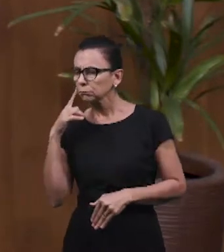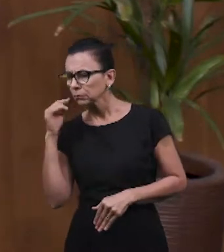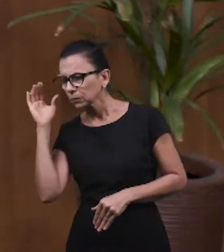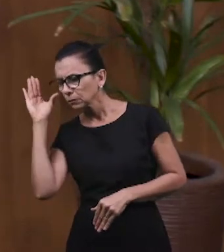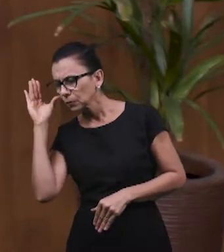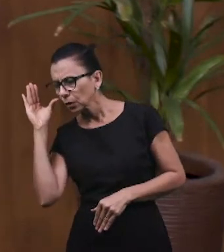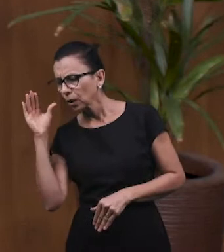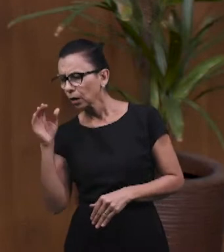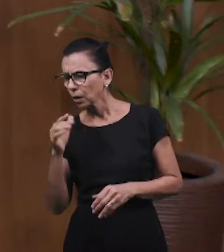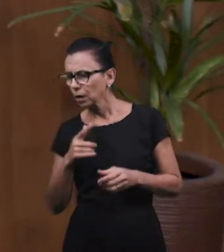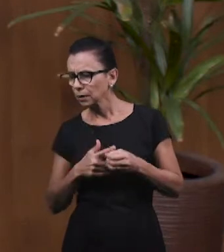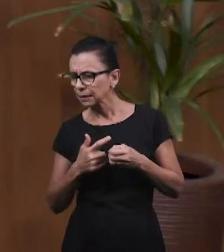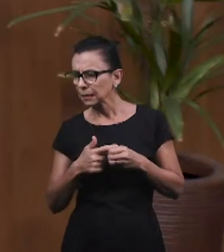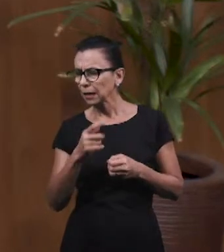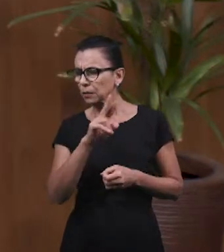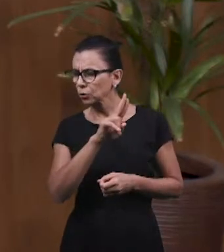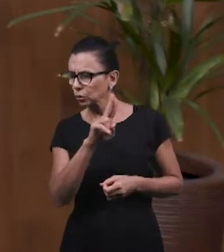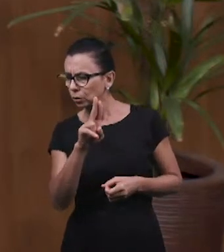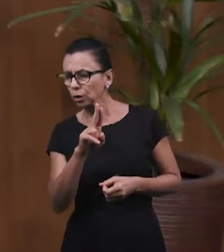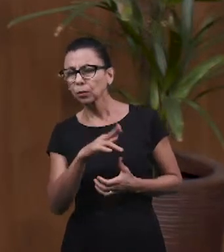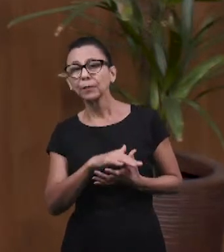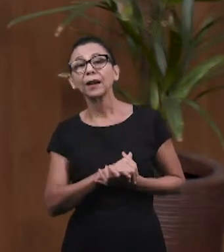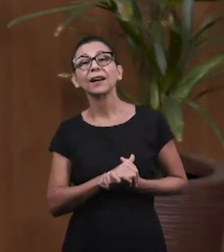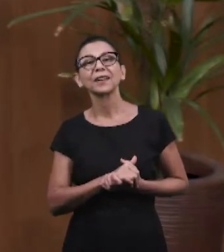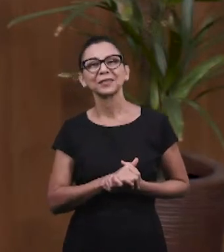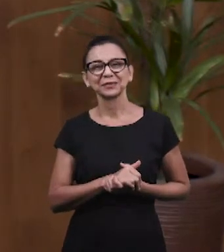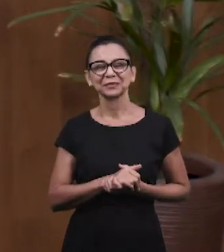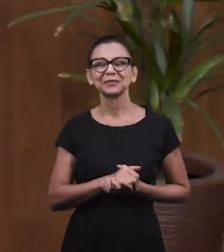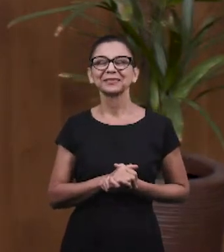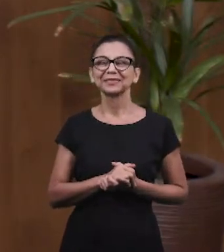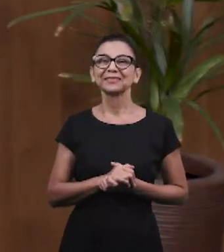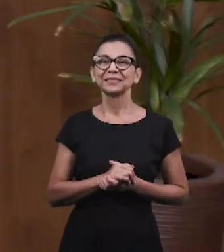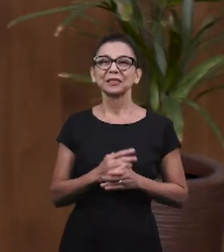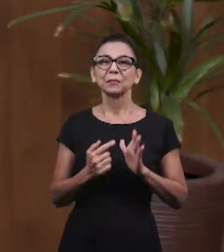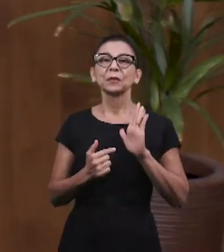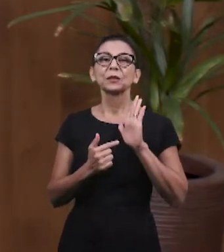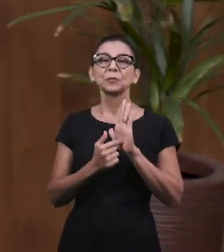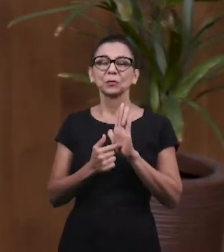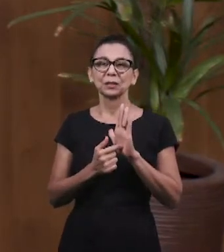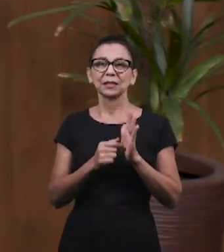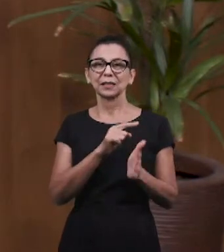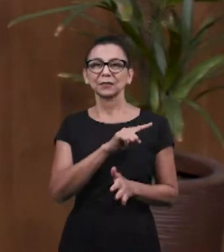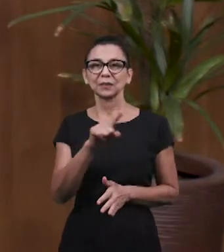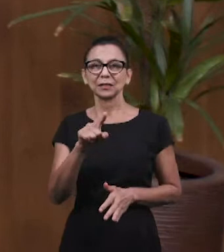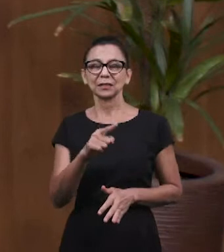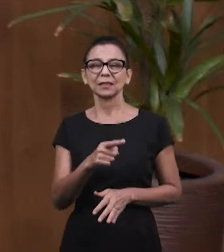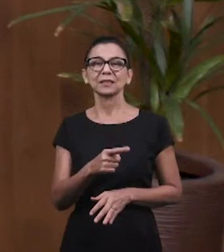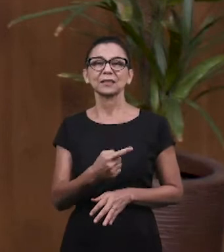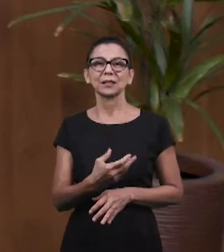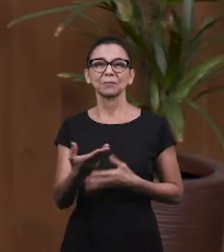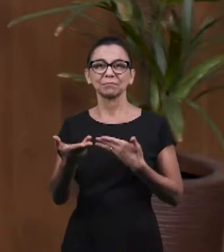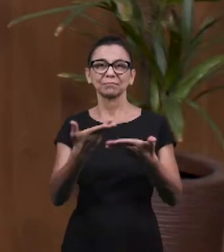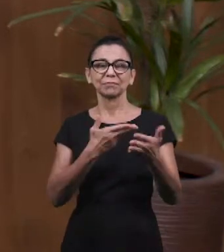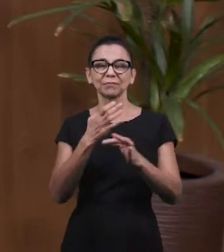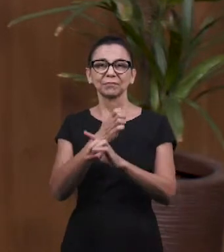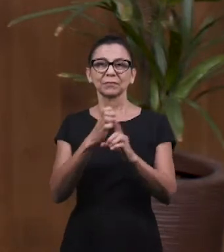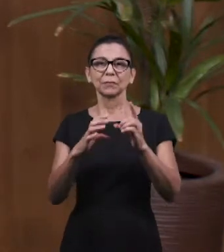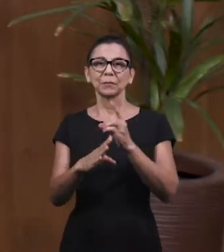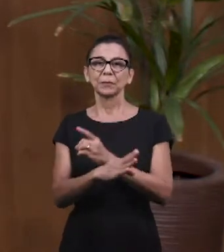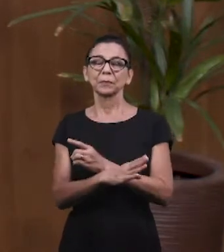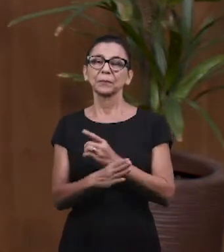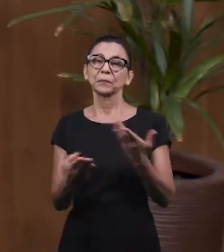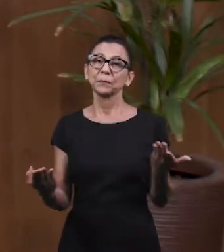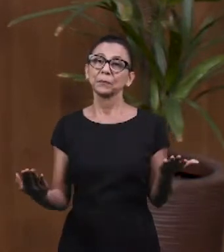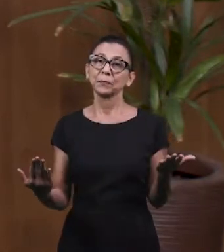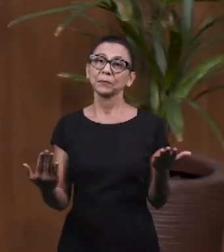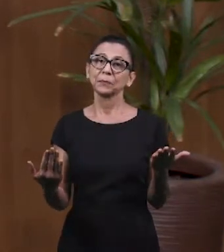a cidade, o seu nome, com tudo direitinho, para mostrar que os irmãos estão participando da Escola Bíblica Dominical. E por último,